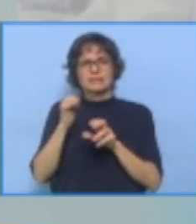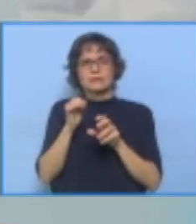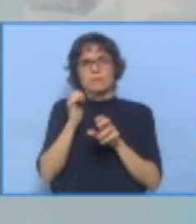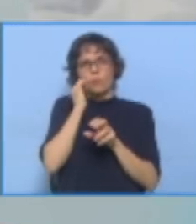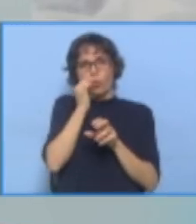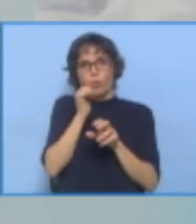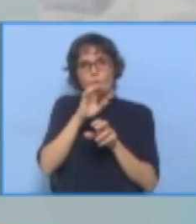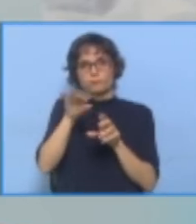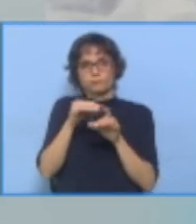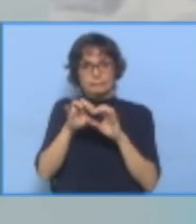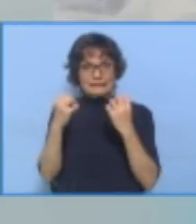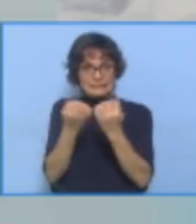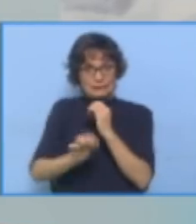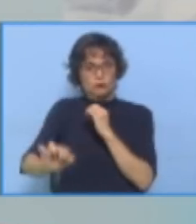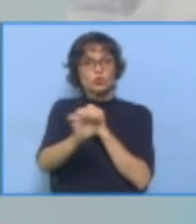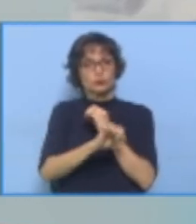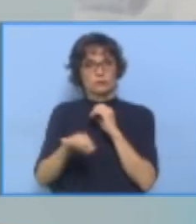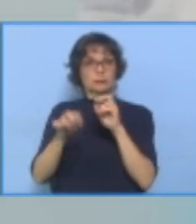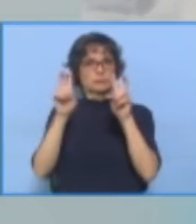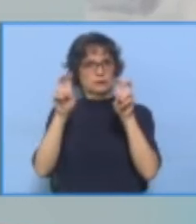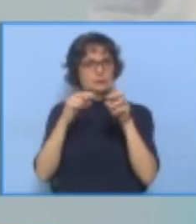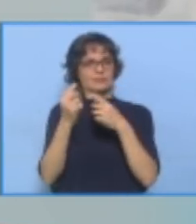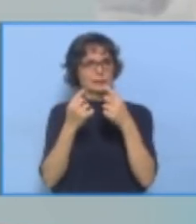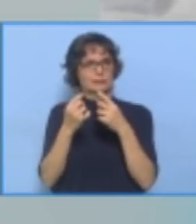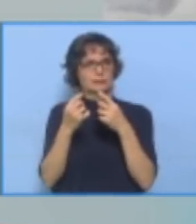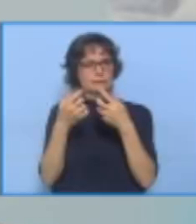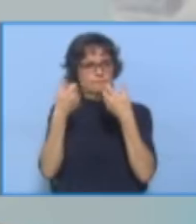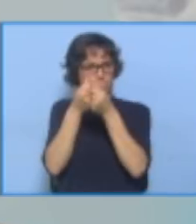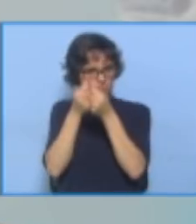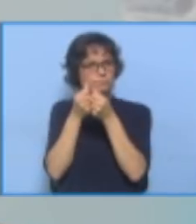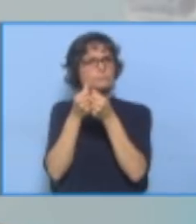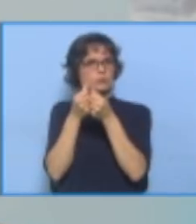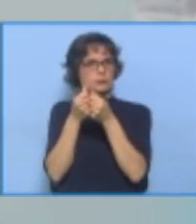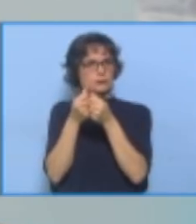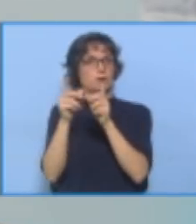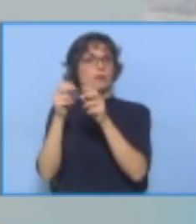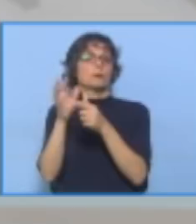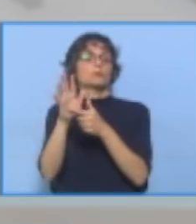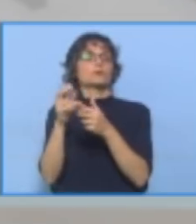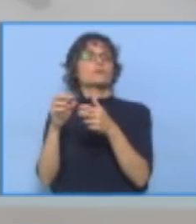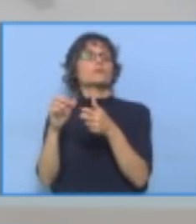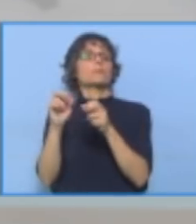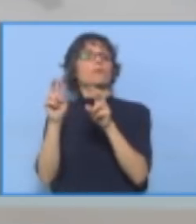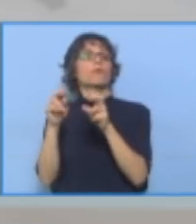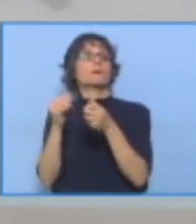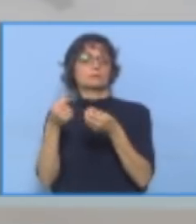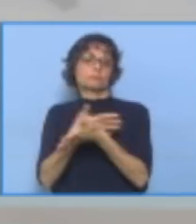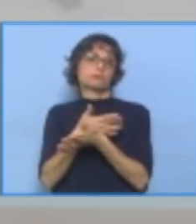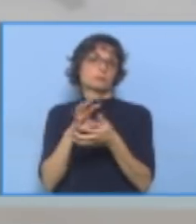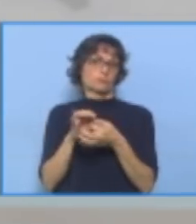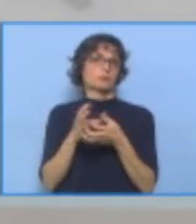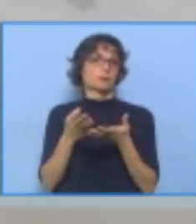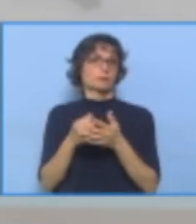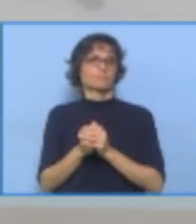que é um tema, por vezes, escondido, da dor e ainda mais o tema da morte? É exatamente isso, é que a nossa